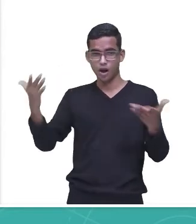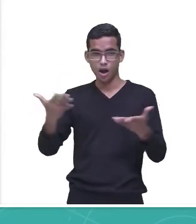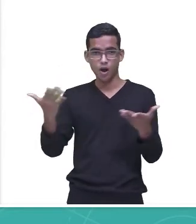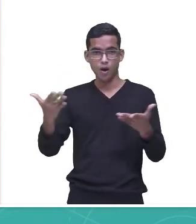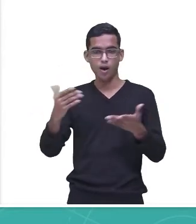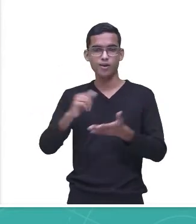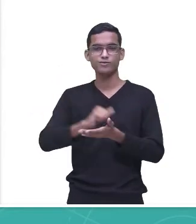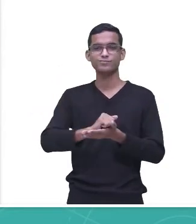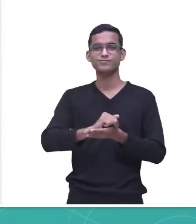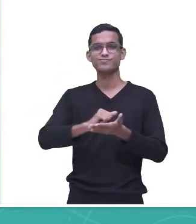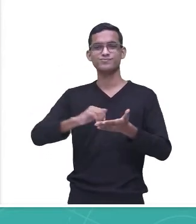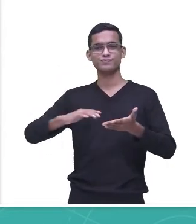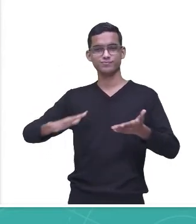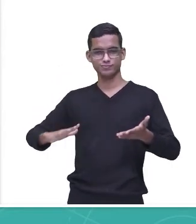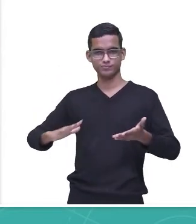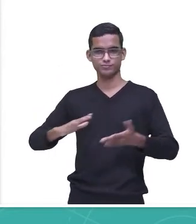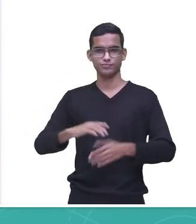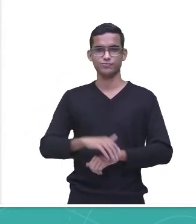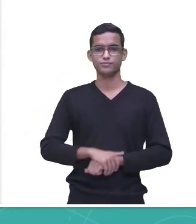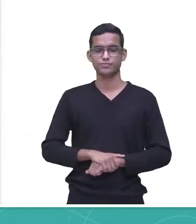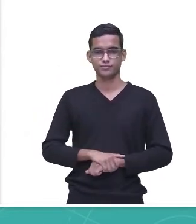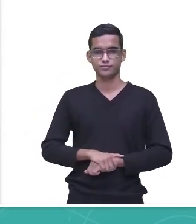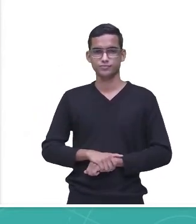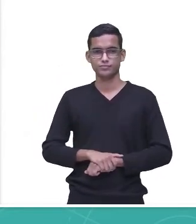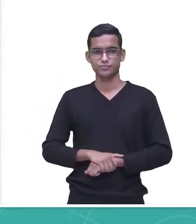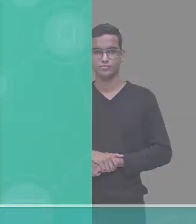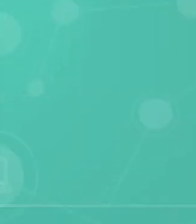à nossa DLI.